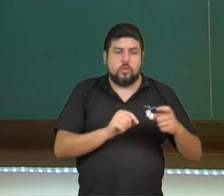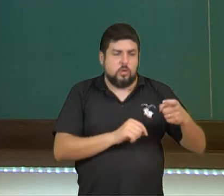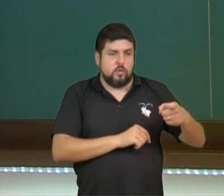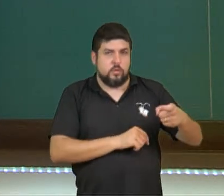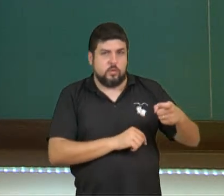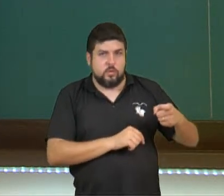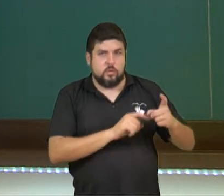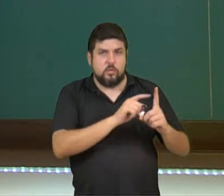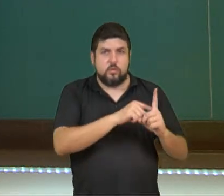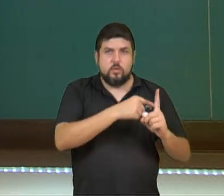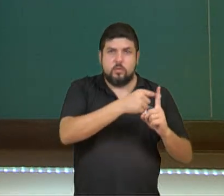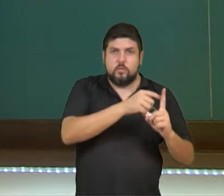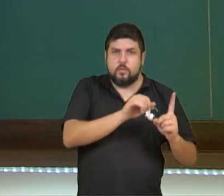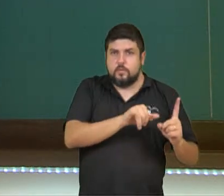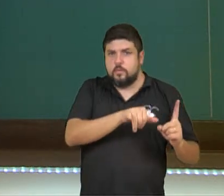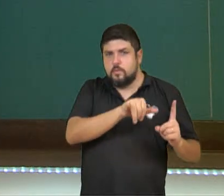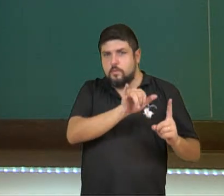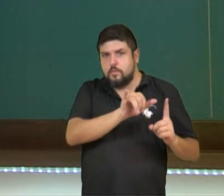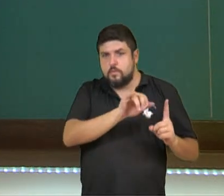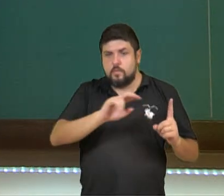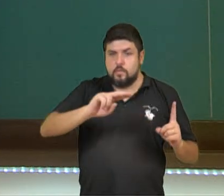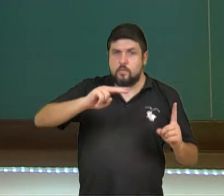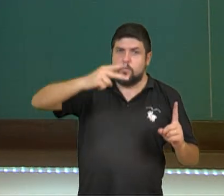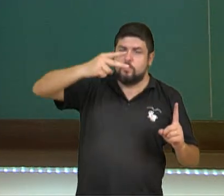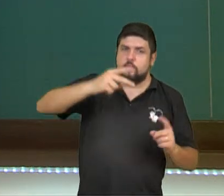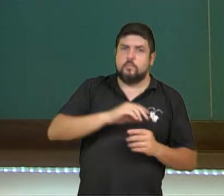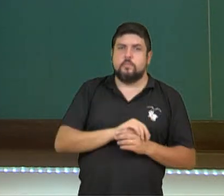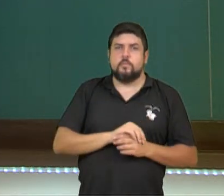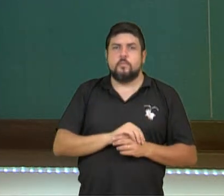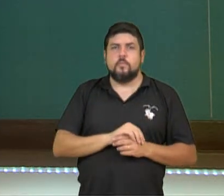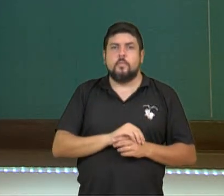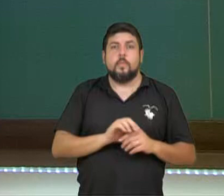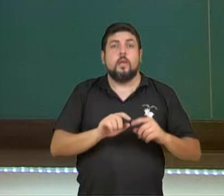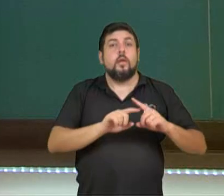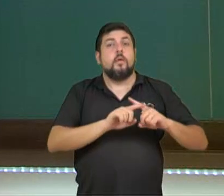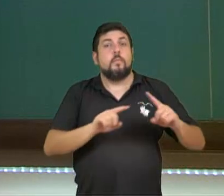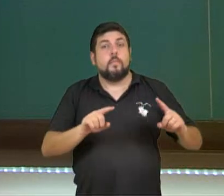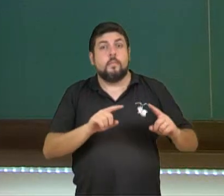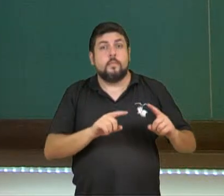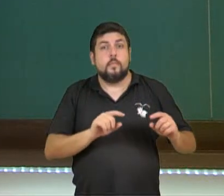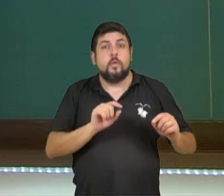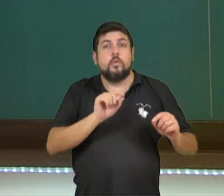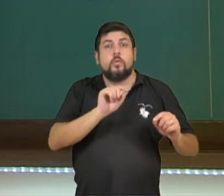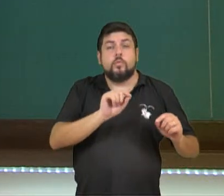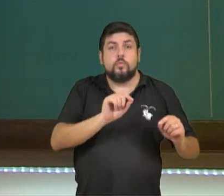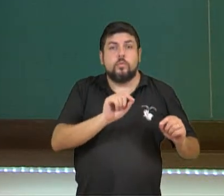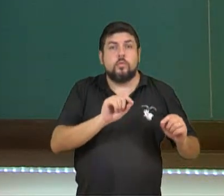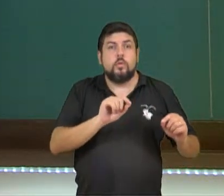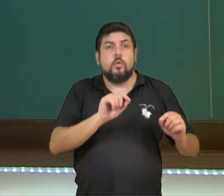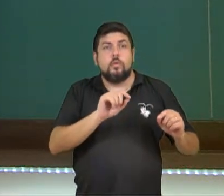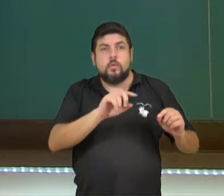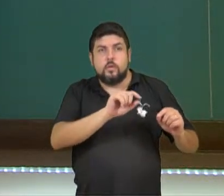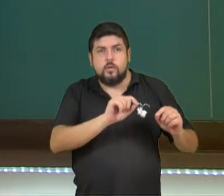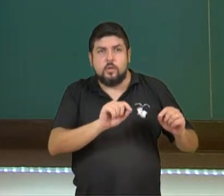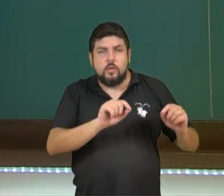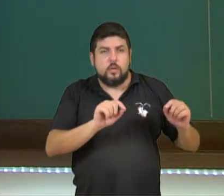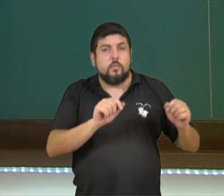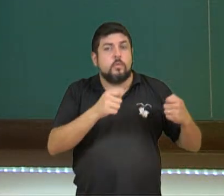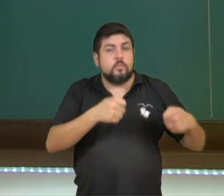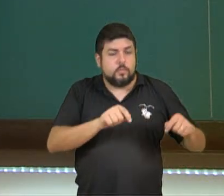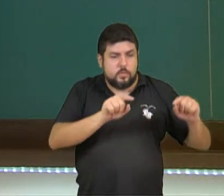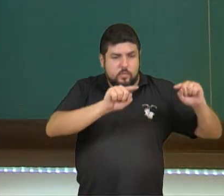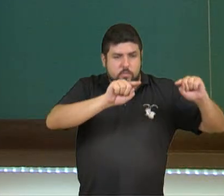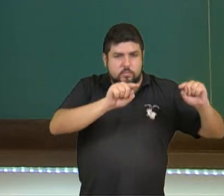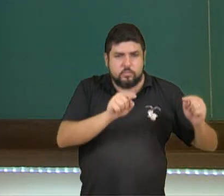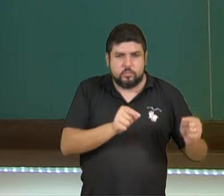eles, ó. X mais Y, eu estou somando. Só que além da soma, eu tenho o quadrado dessa soma. Então, você tem que pôr